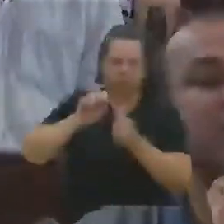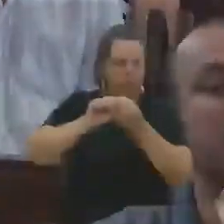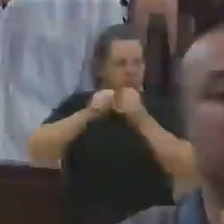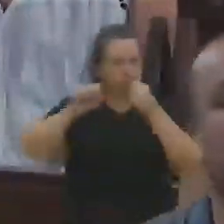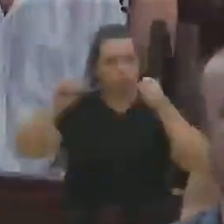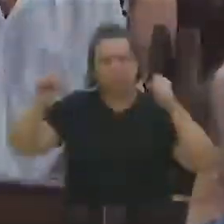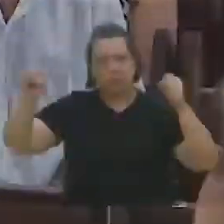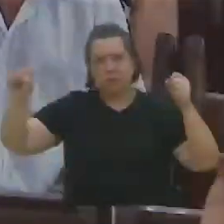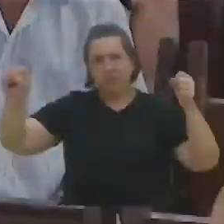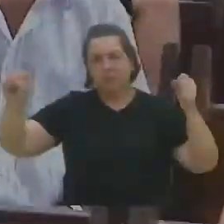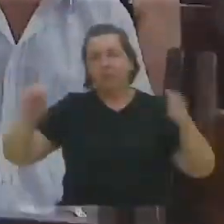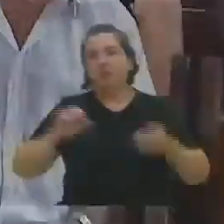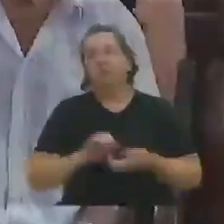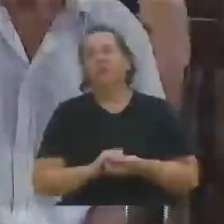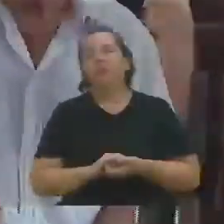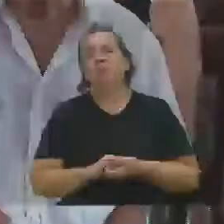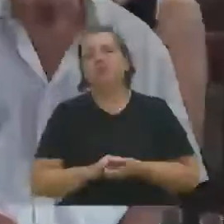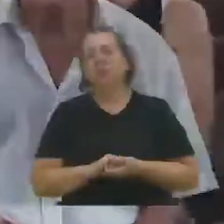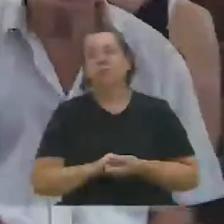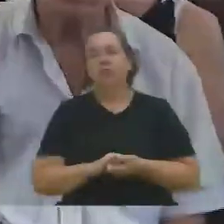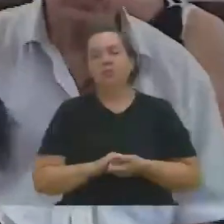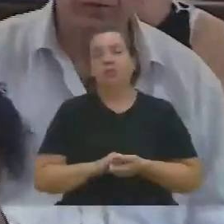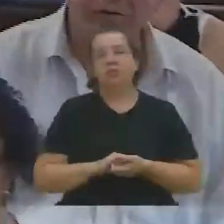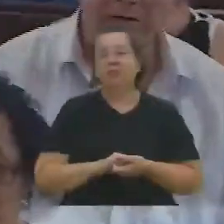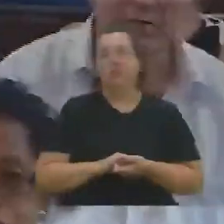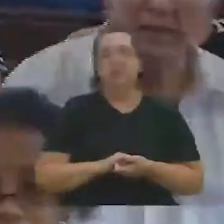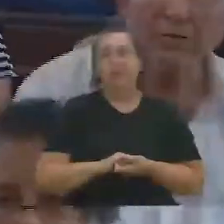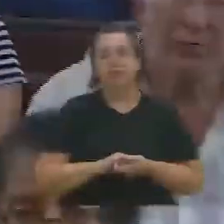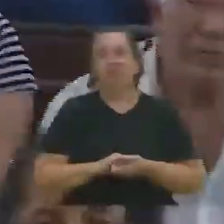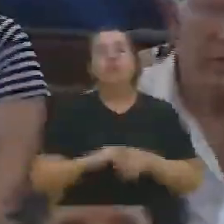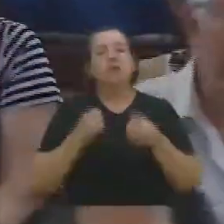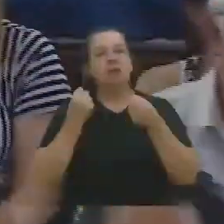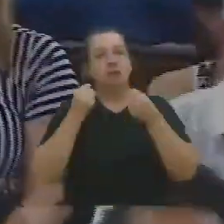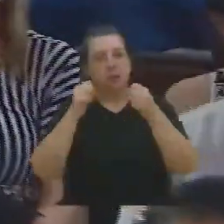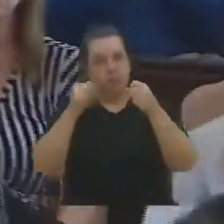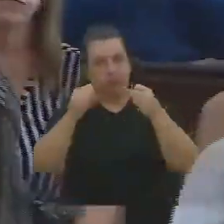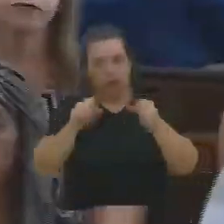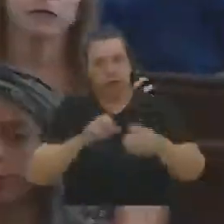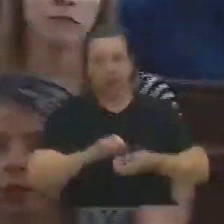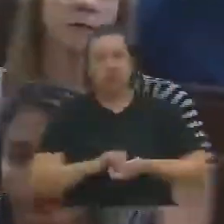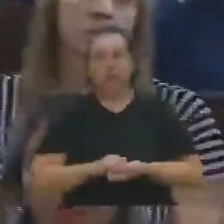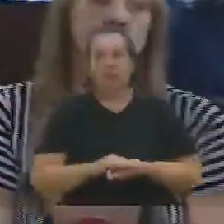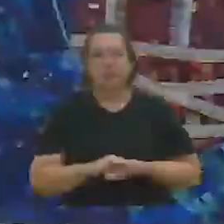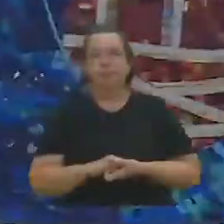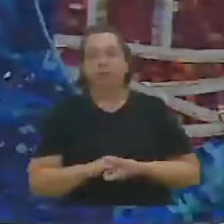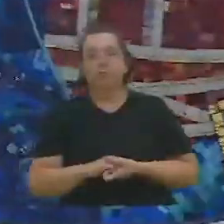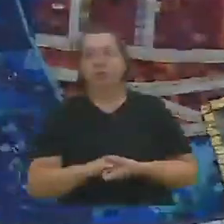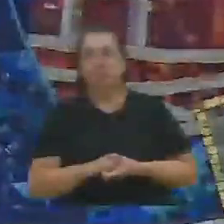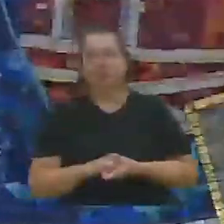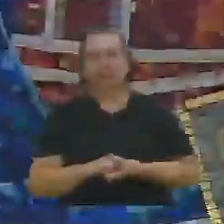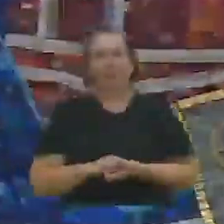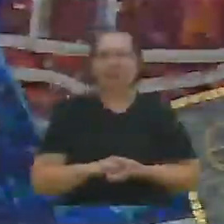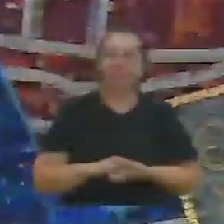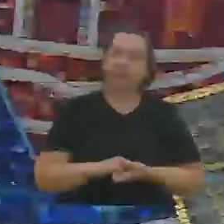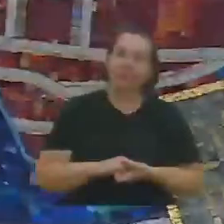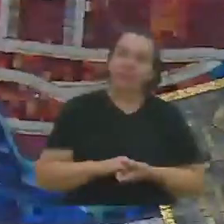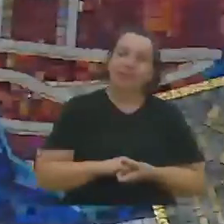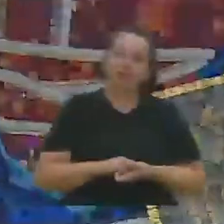o vosso nome por todo o universo. Salmodiemos.